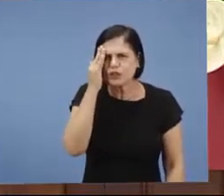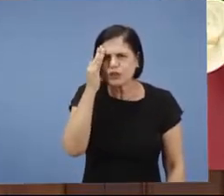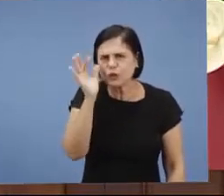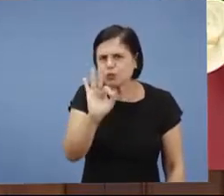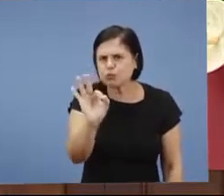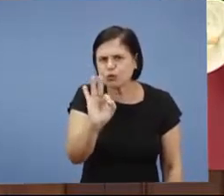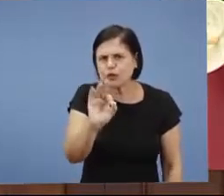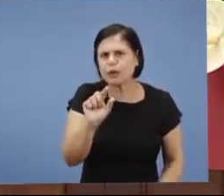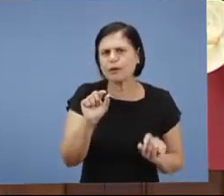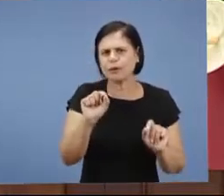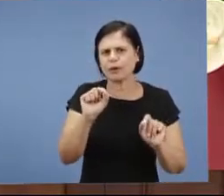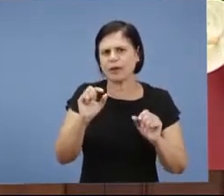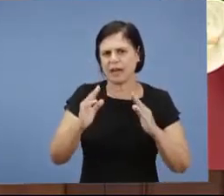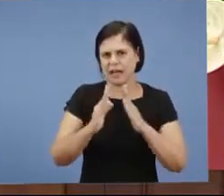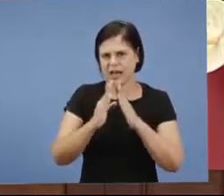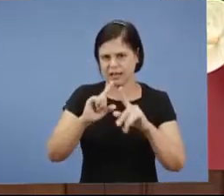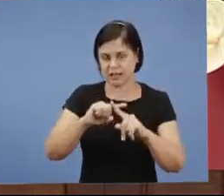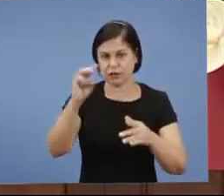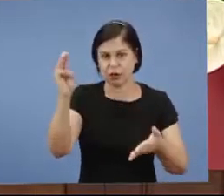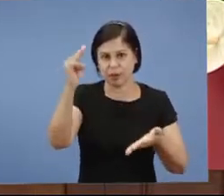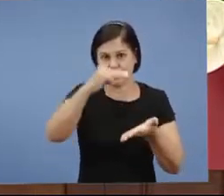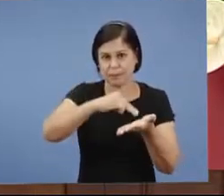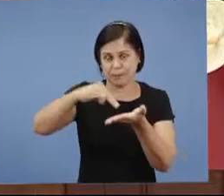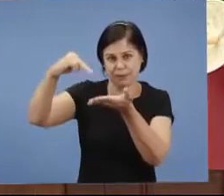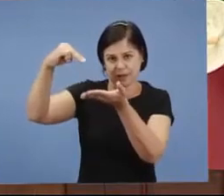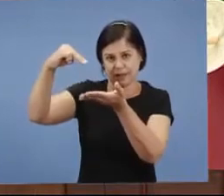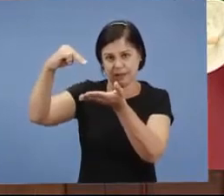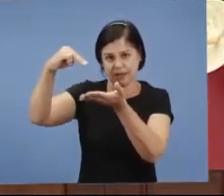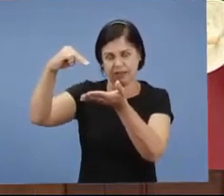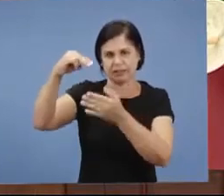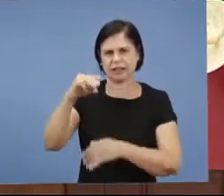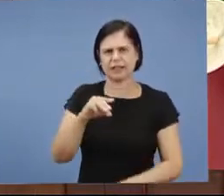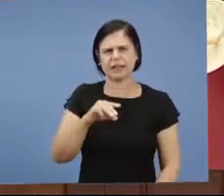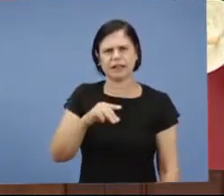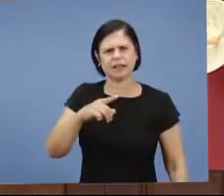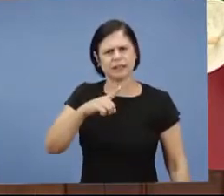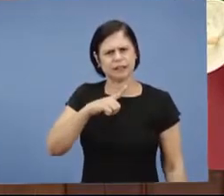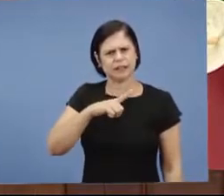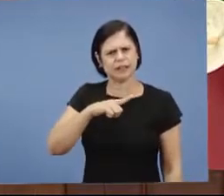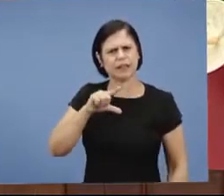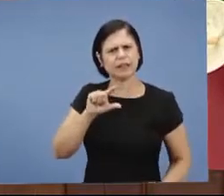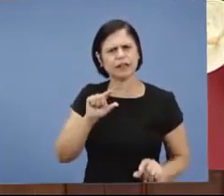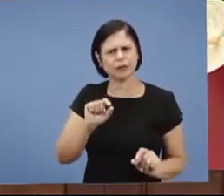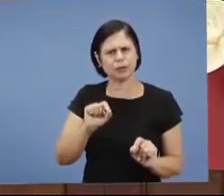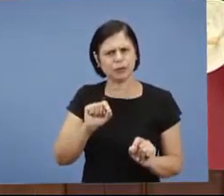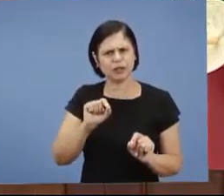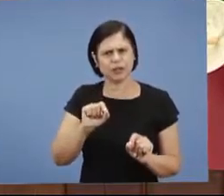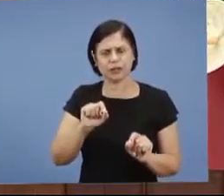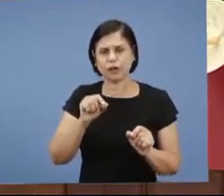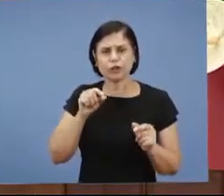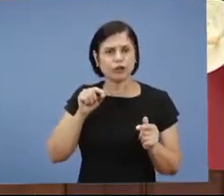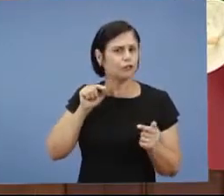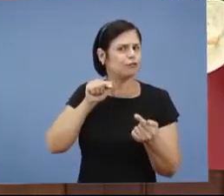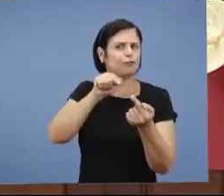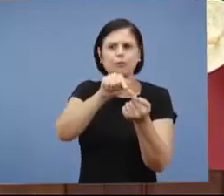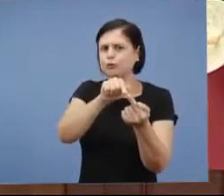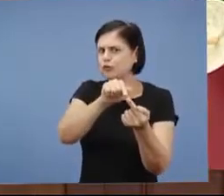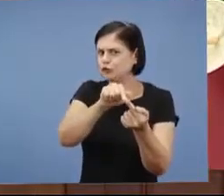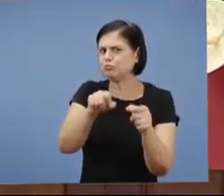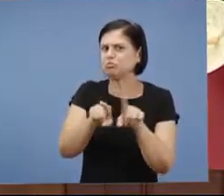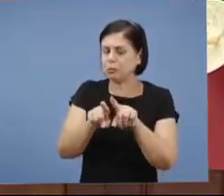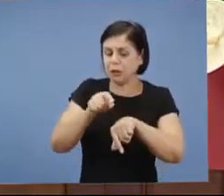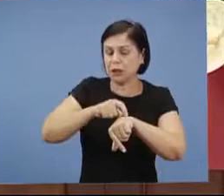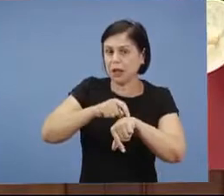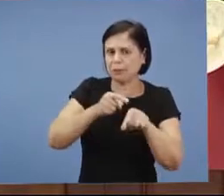igreja em si, a igreja cristã Maranata, ela tem uma determinação para as coisas. Tudo tem seu